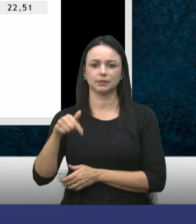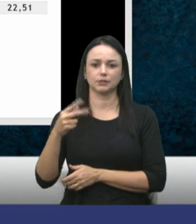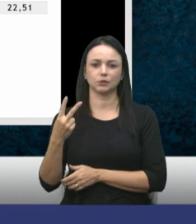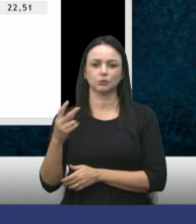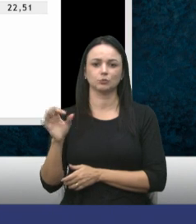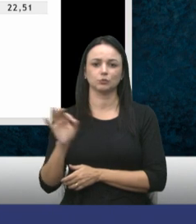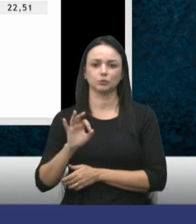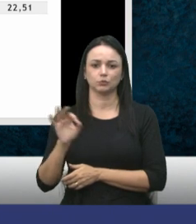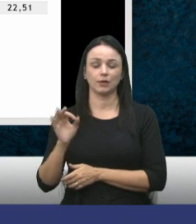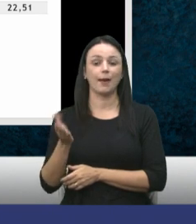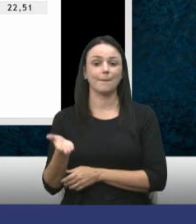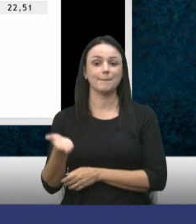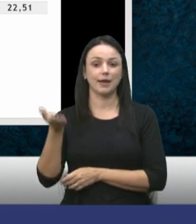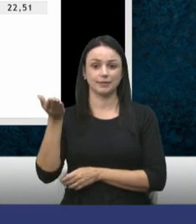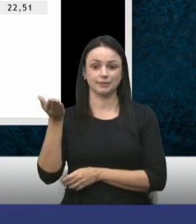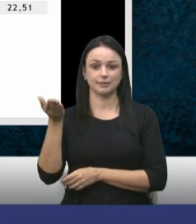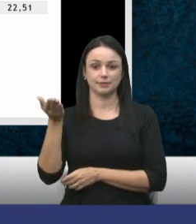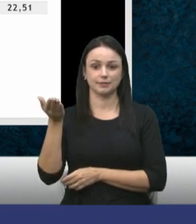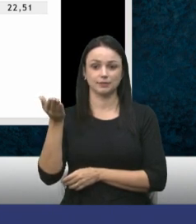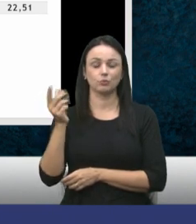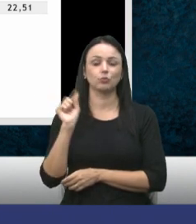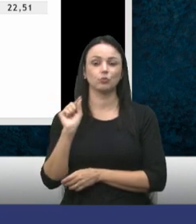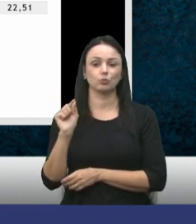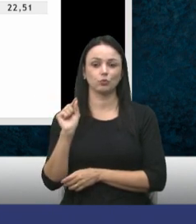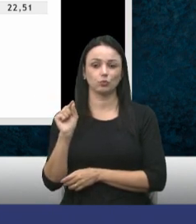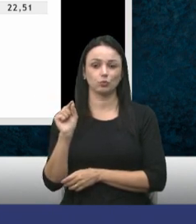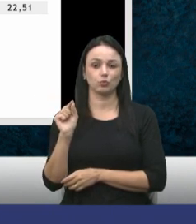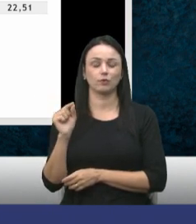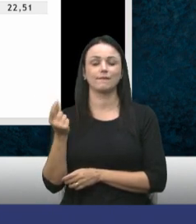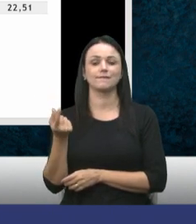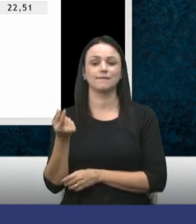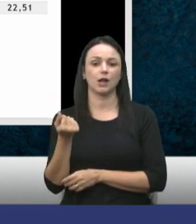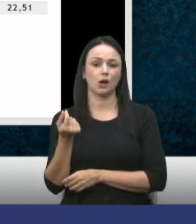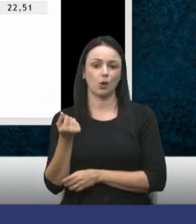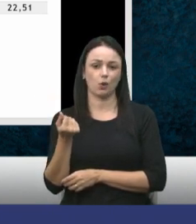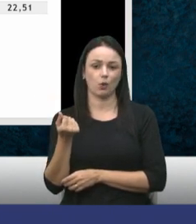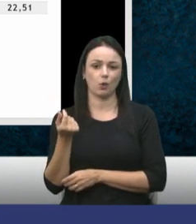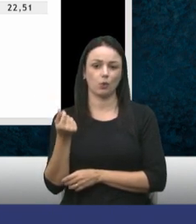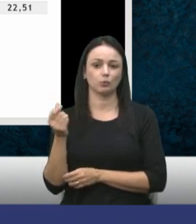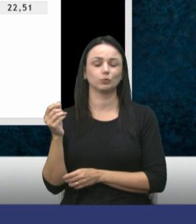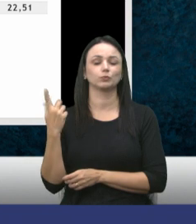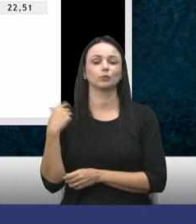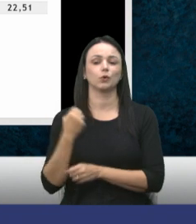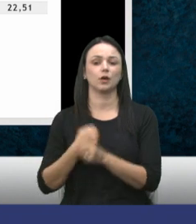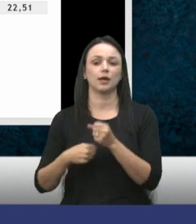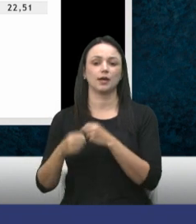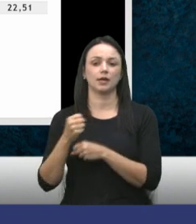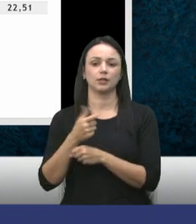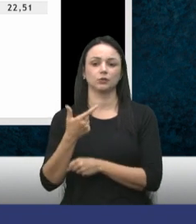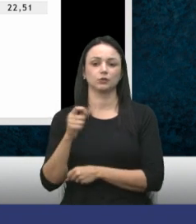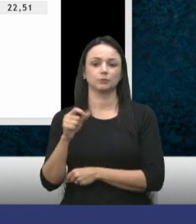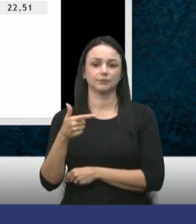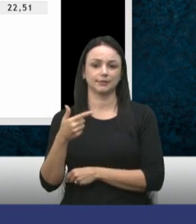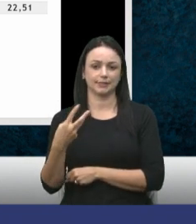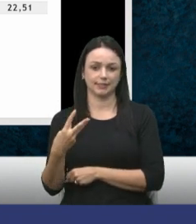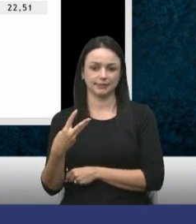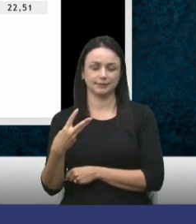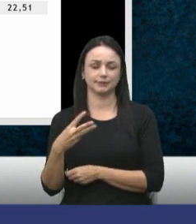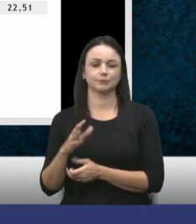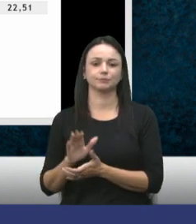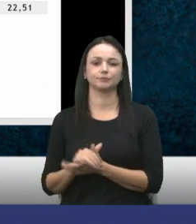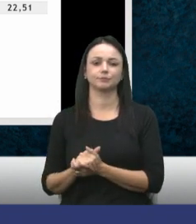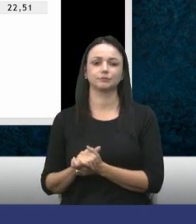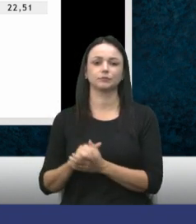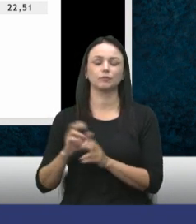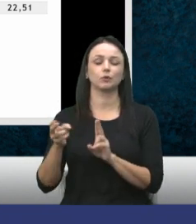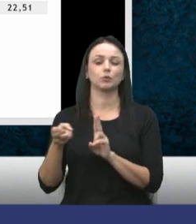4,72% a mais do que o valor recebido em 2023 no mesmo período.